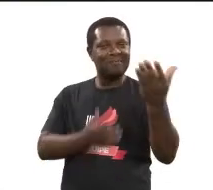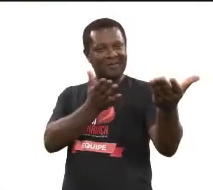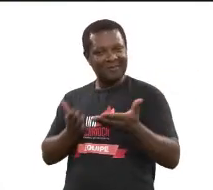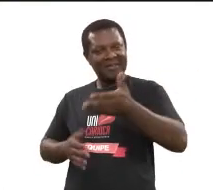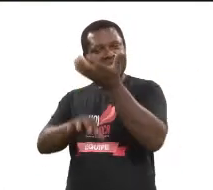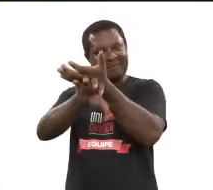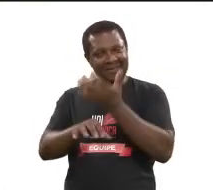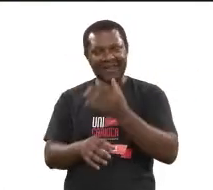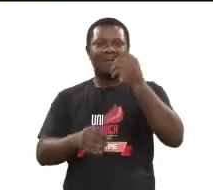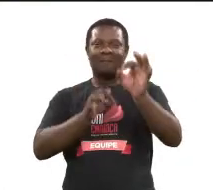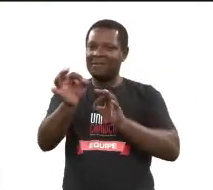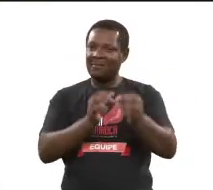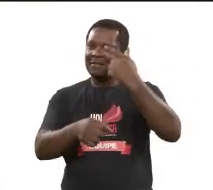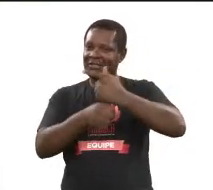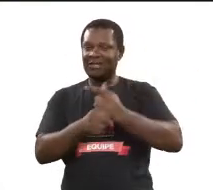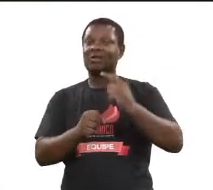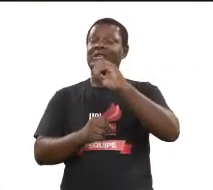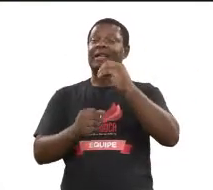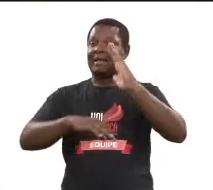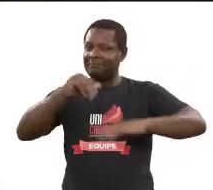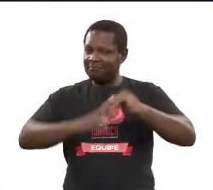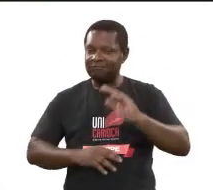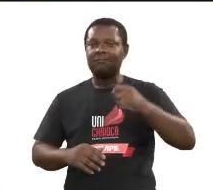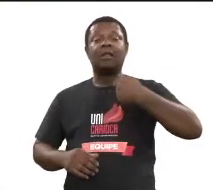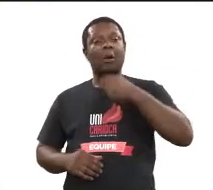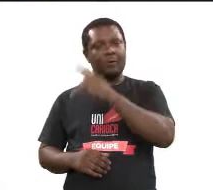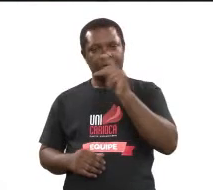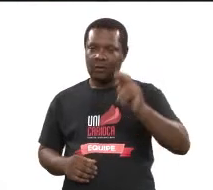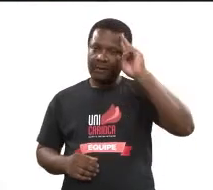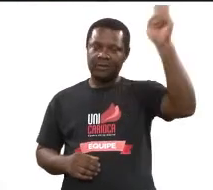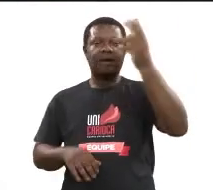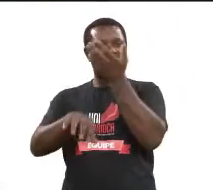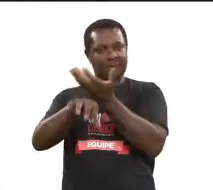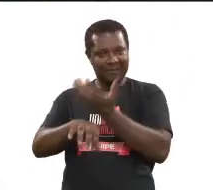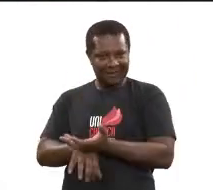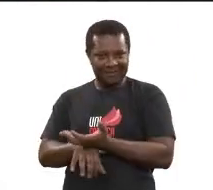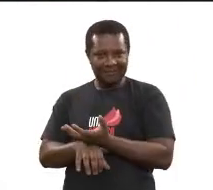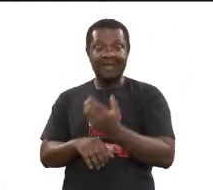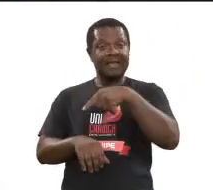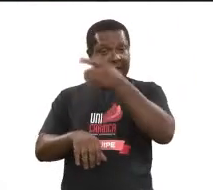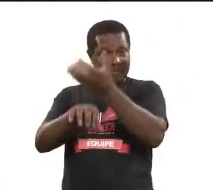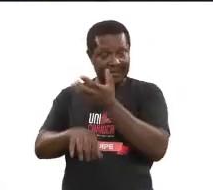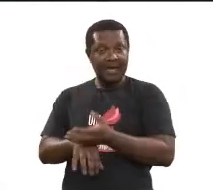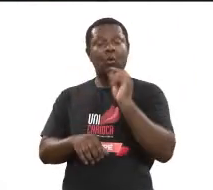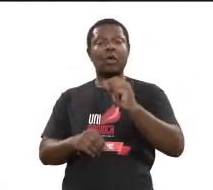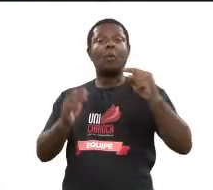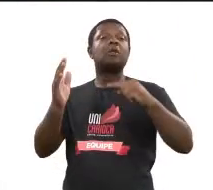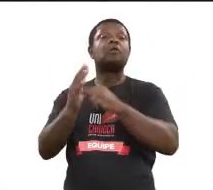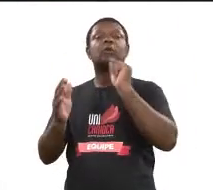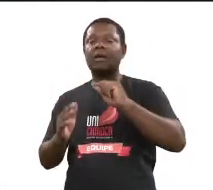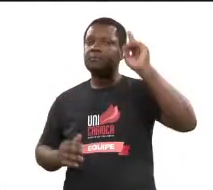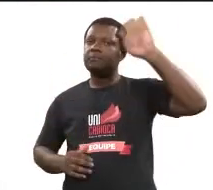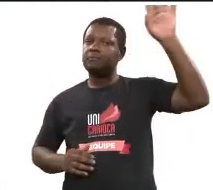Olá, bem-vindos à disciplina Planejamento e Gestão da Carreira. Sou a professora Maura Scherfan, responsável pela disciplina. Essa disciplina tem